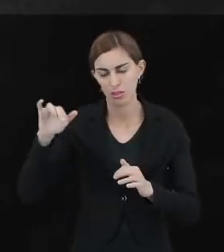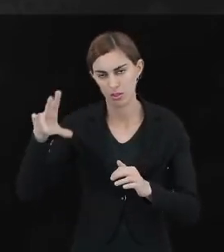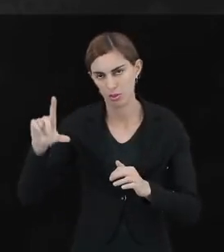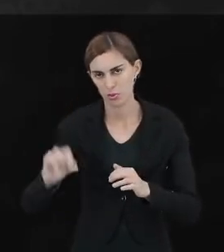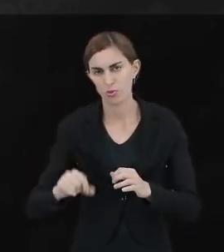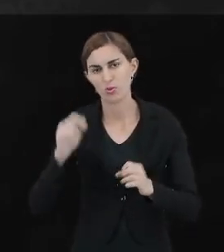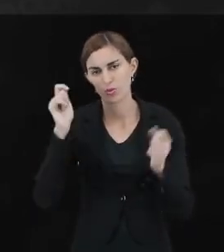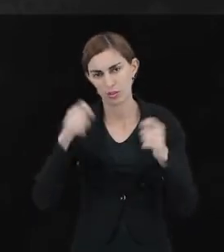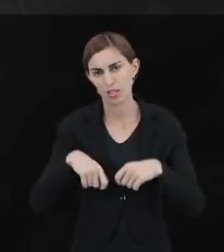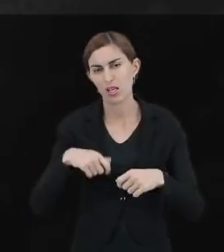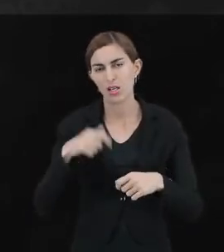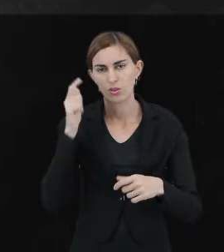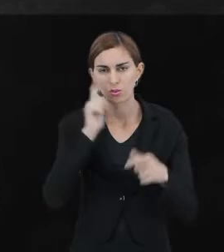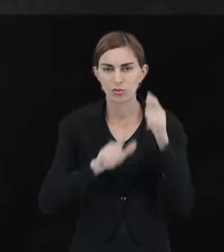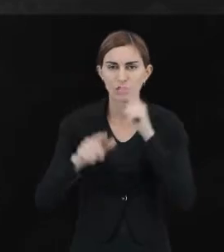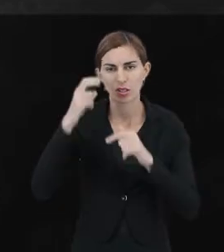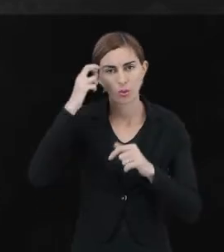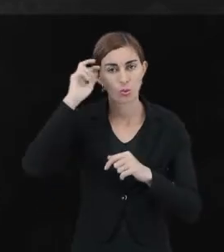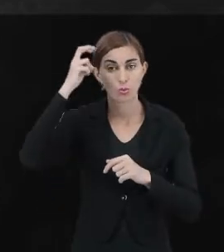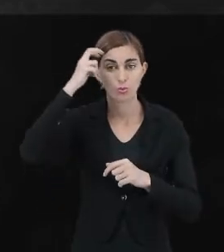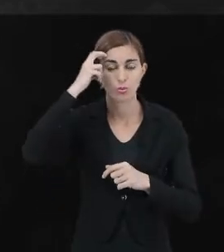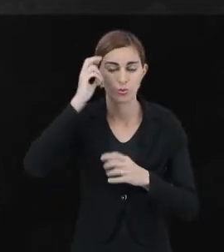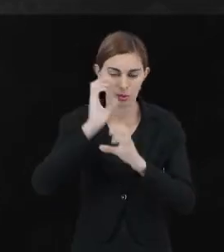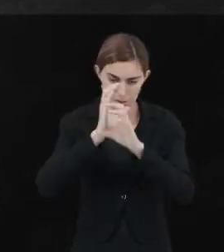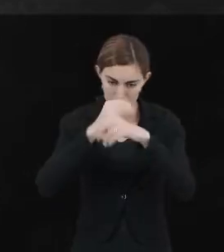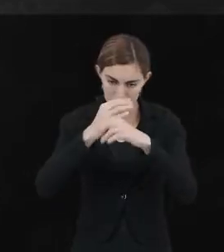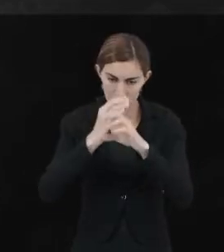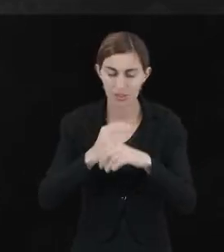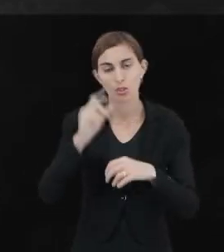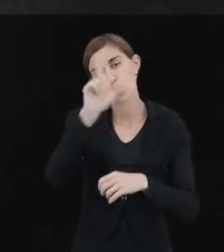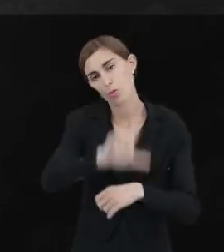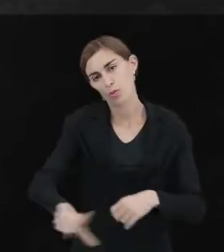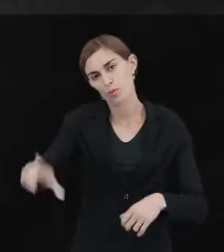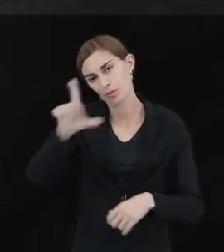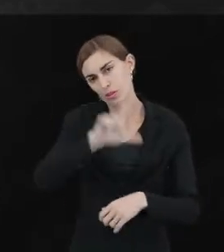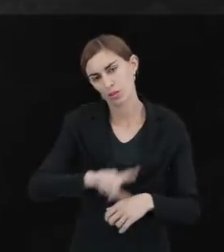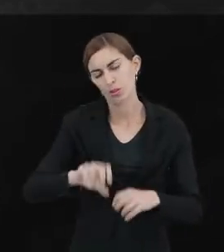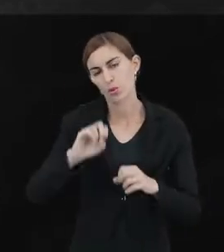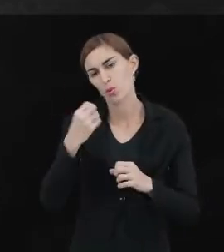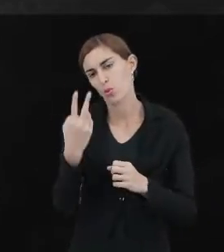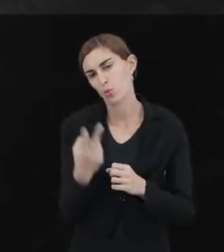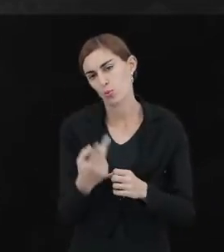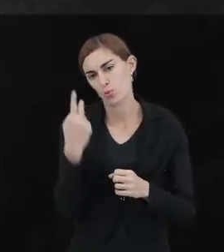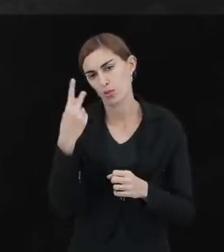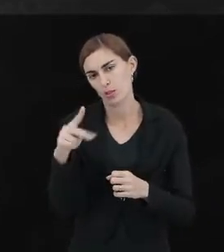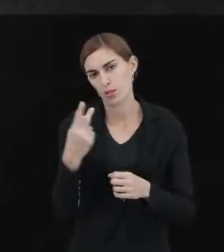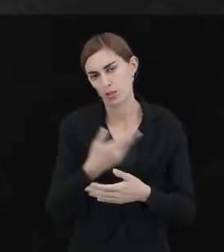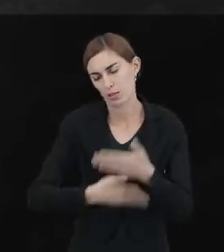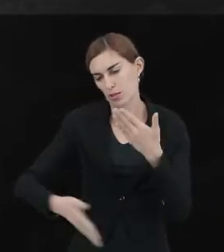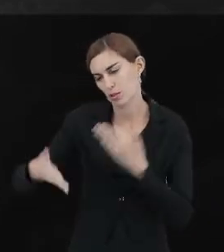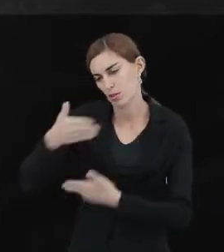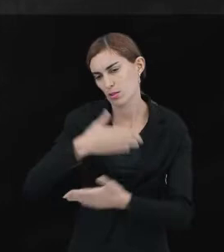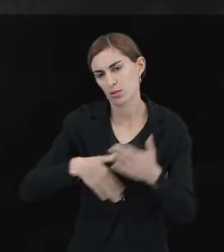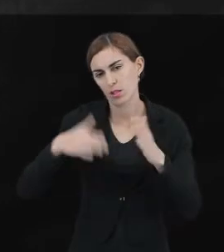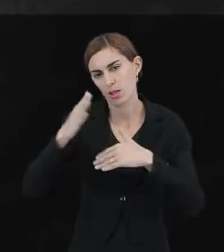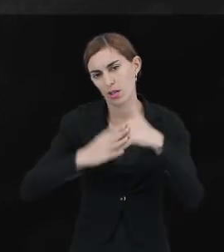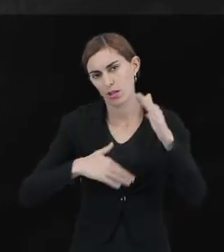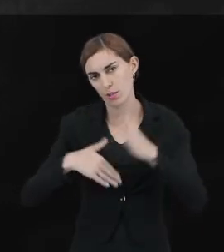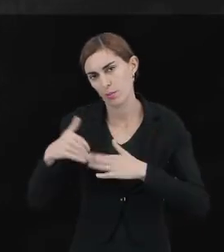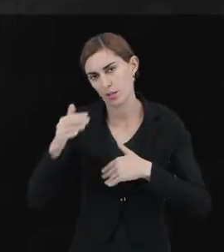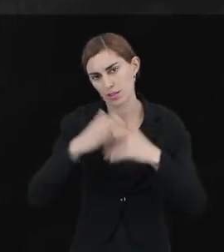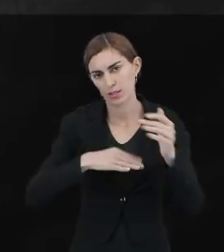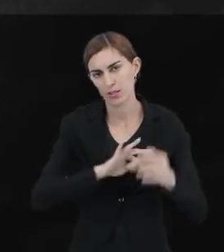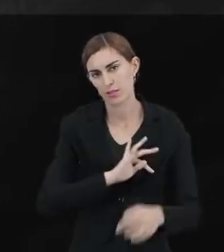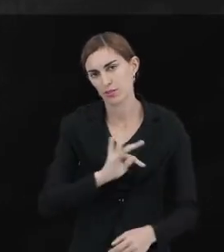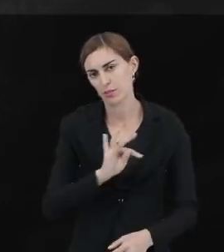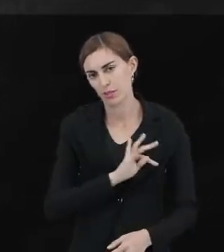como aquela que possibilita a aquisição de uma cultura científica ou literária, ou ainda aquela que desenvolve máxima